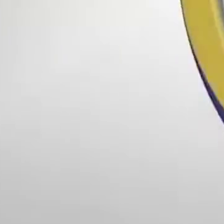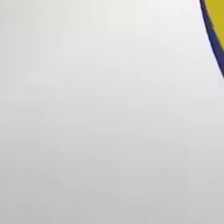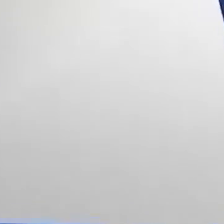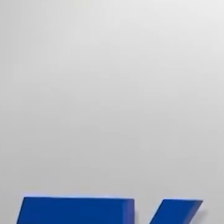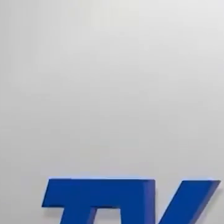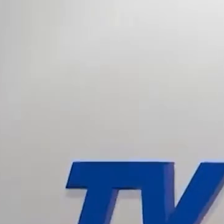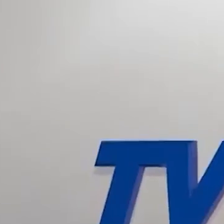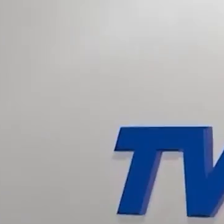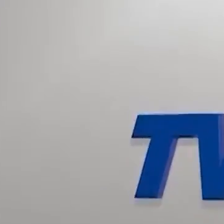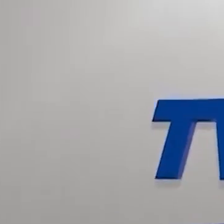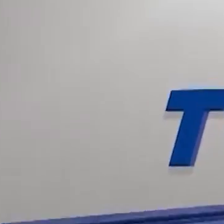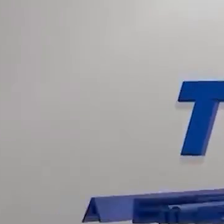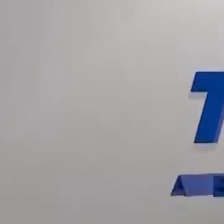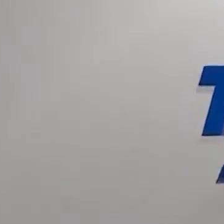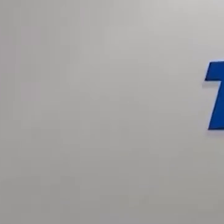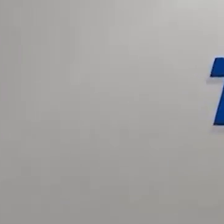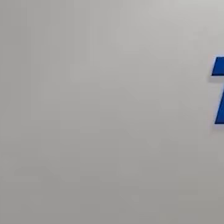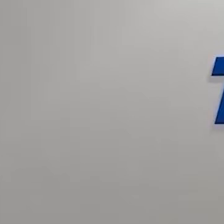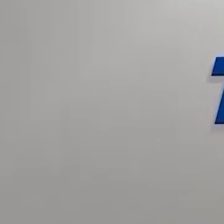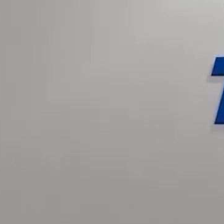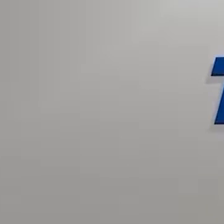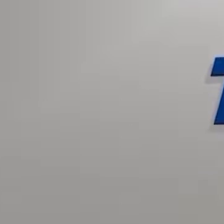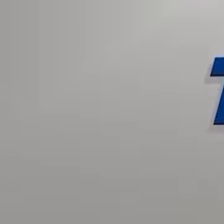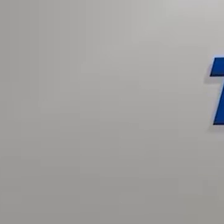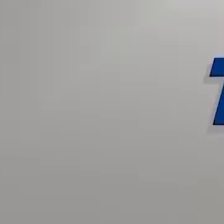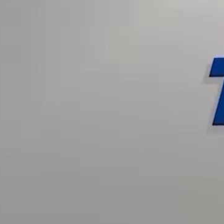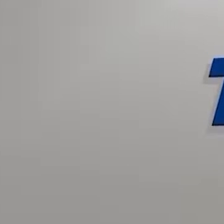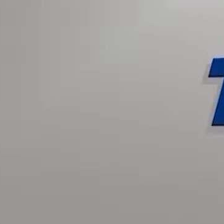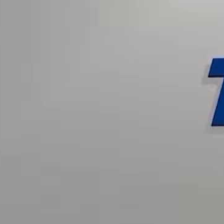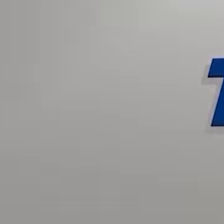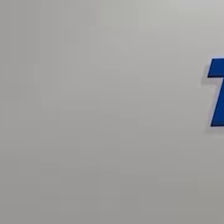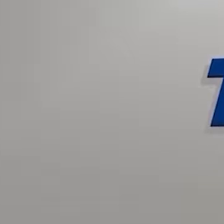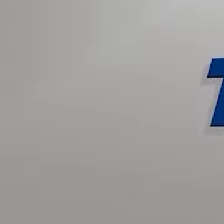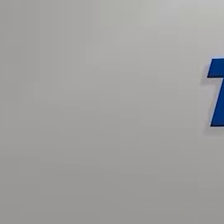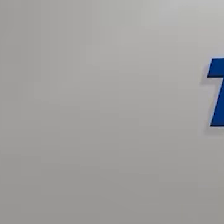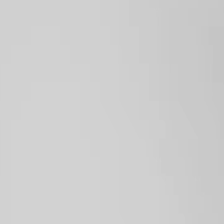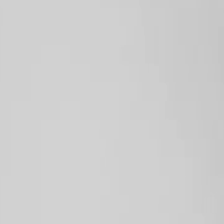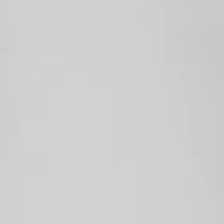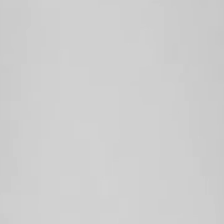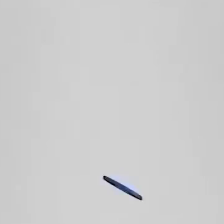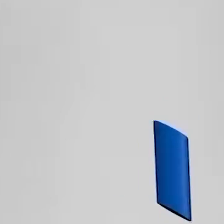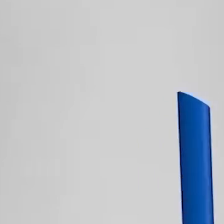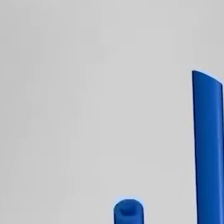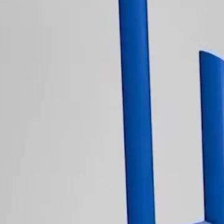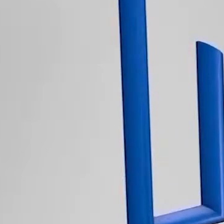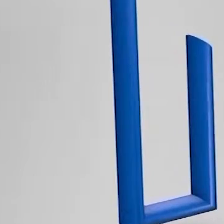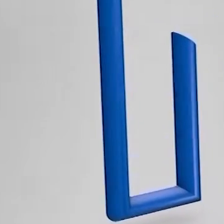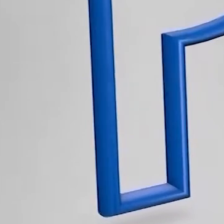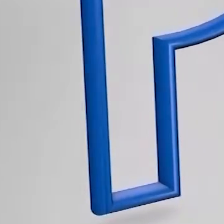TV Fortaleza, a emissora da Casa do Povo.